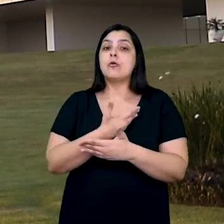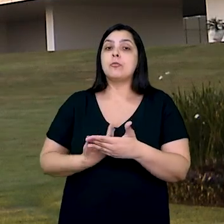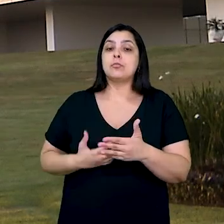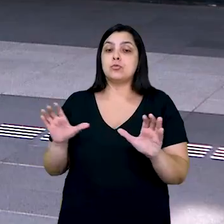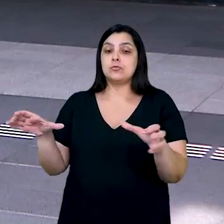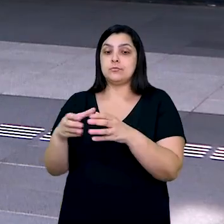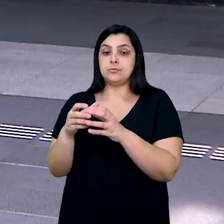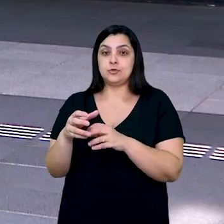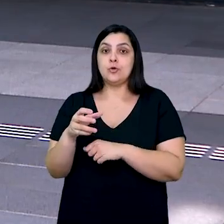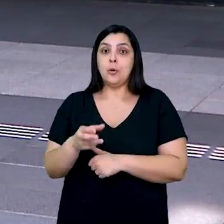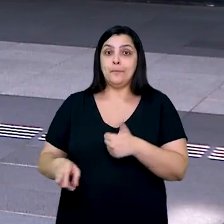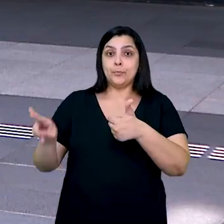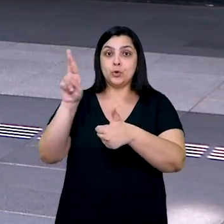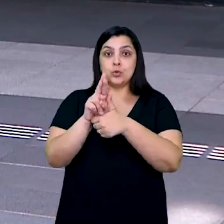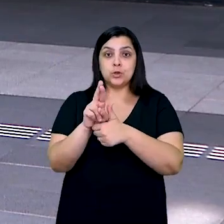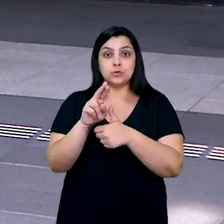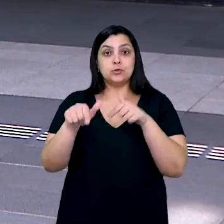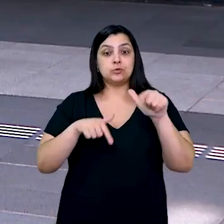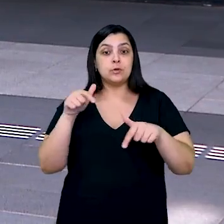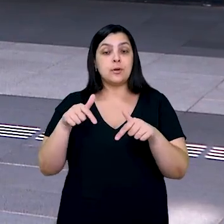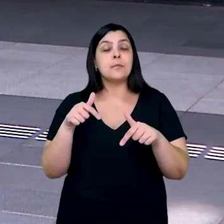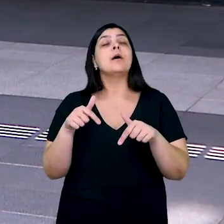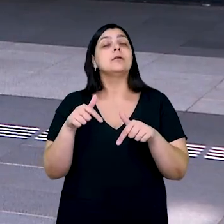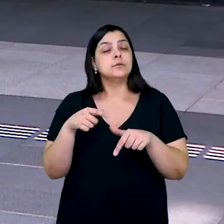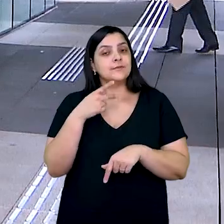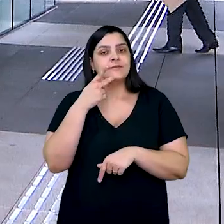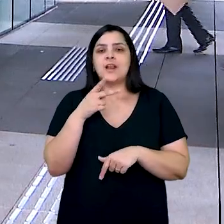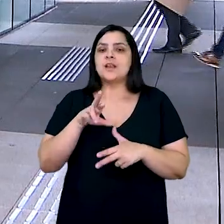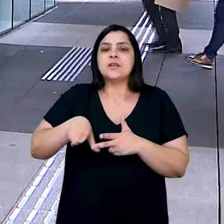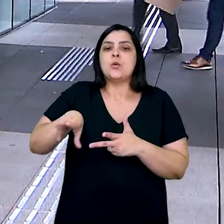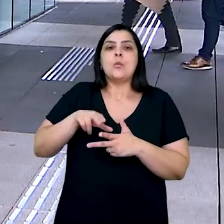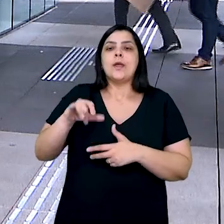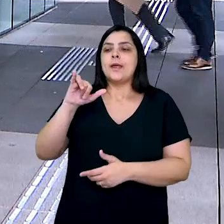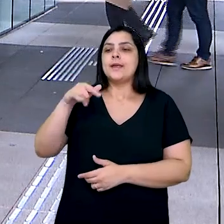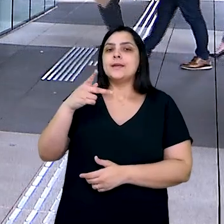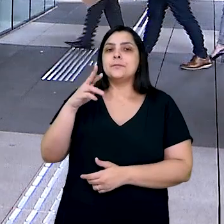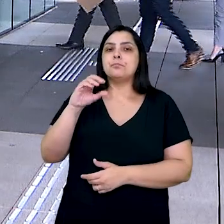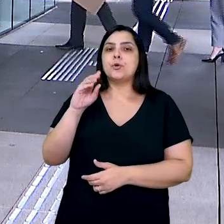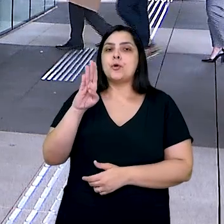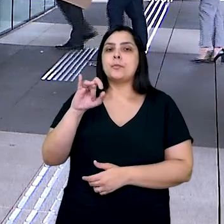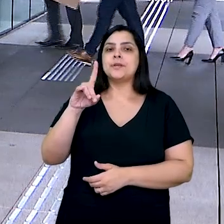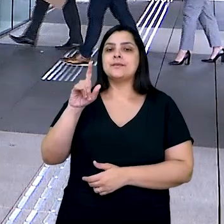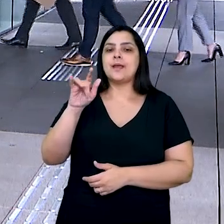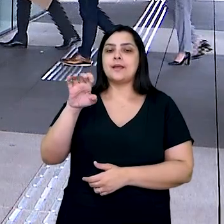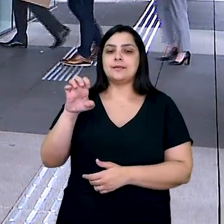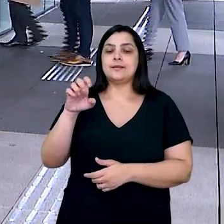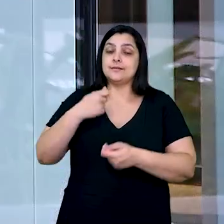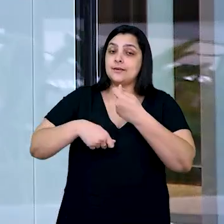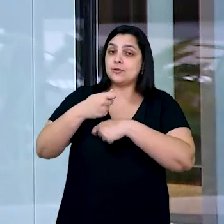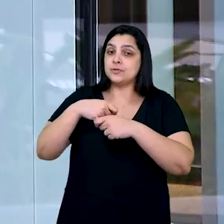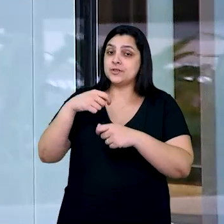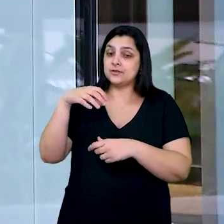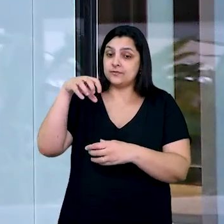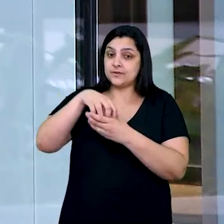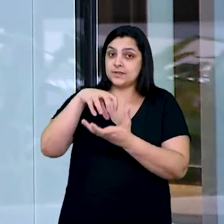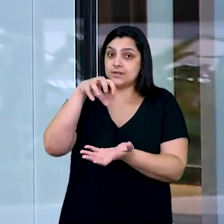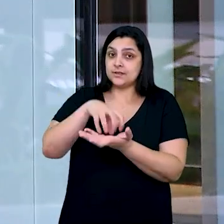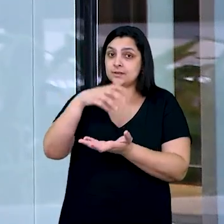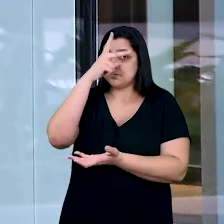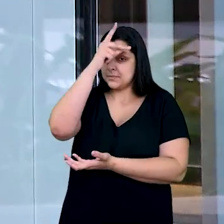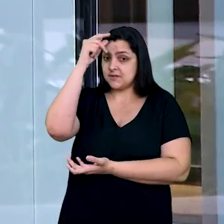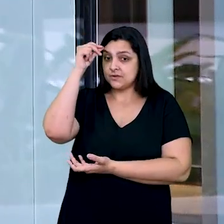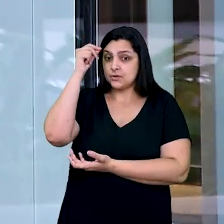o caso. Os procuradores do trabalho sustentaram também que não se trata de improbidade administrativa, mas de descumprimento